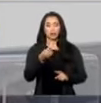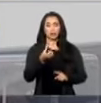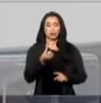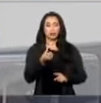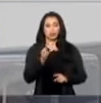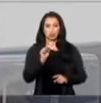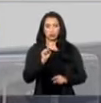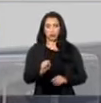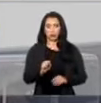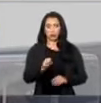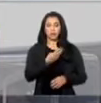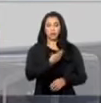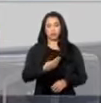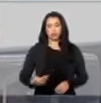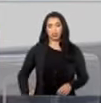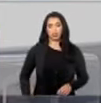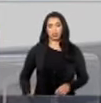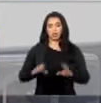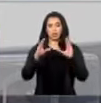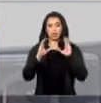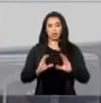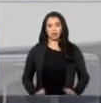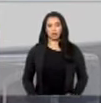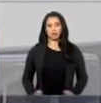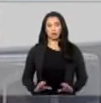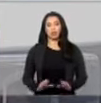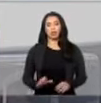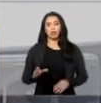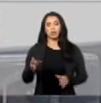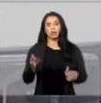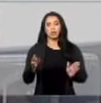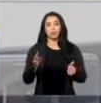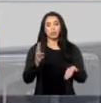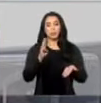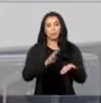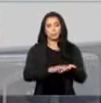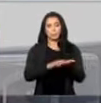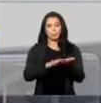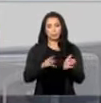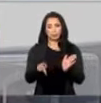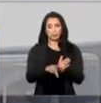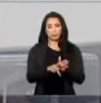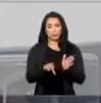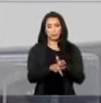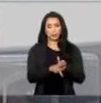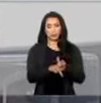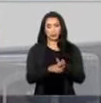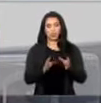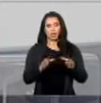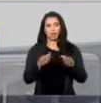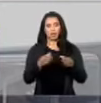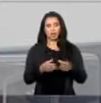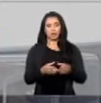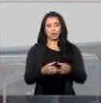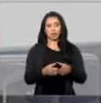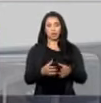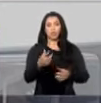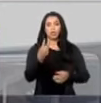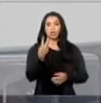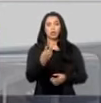da Cidadania, são designados os membros do Comitê Gestor do Fundo Setorial para mandato de